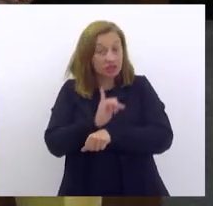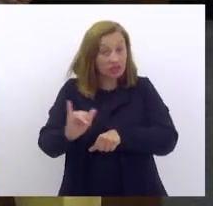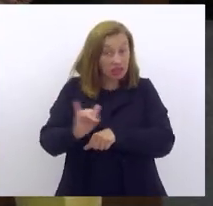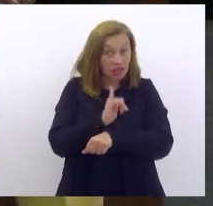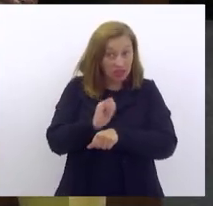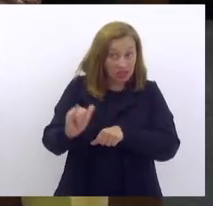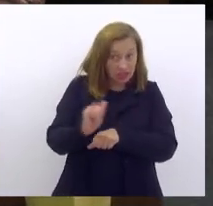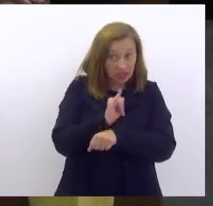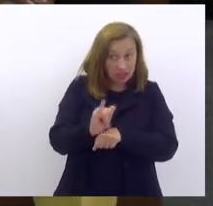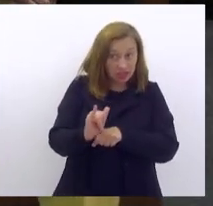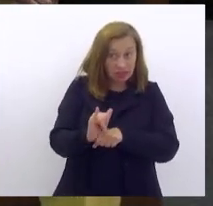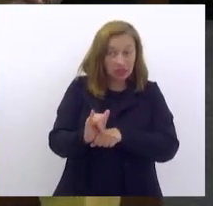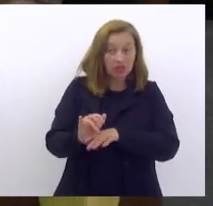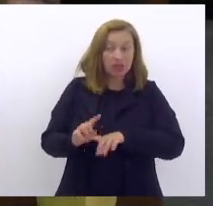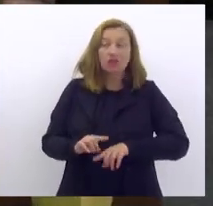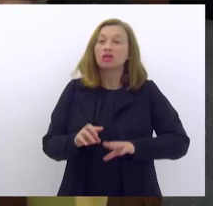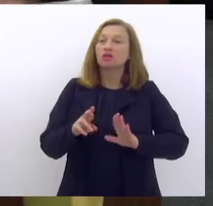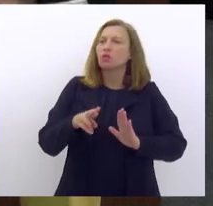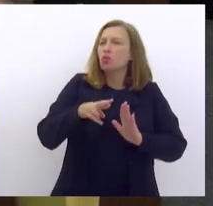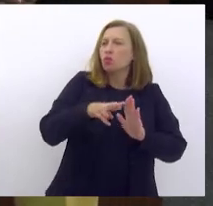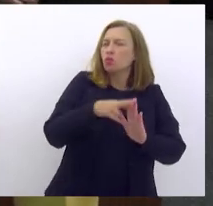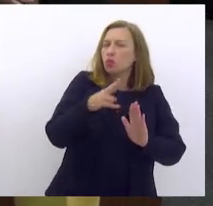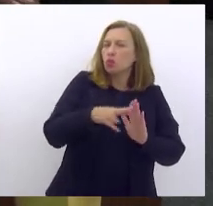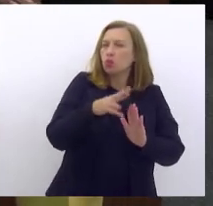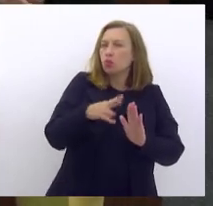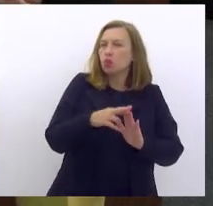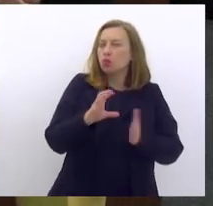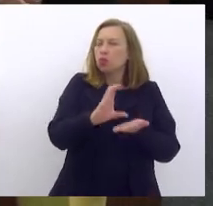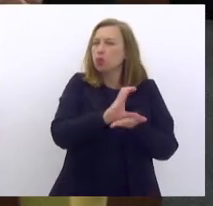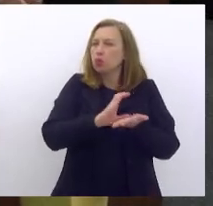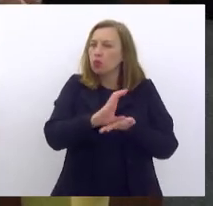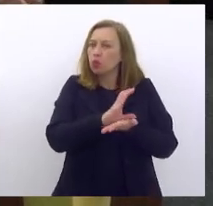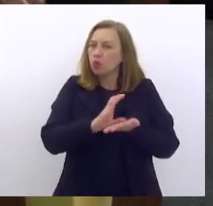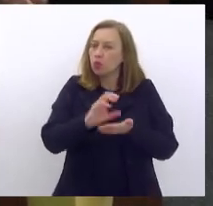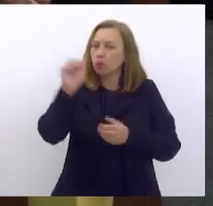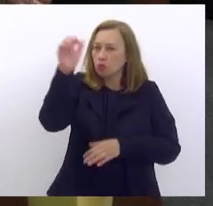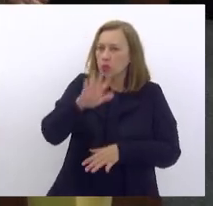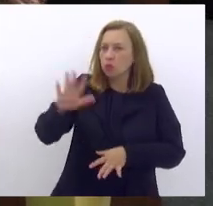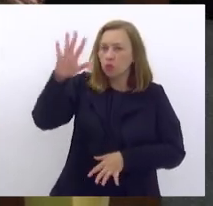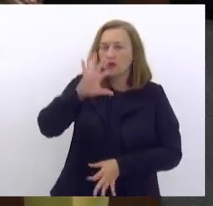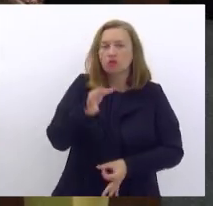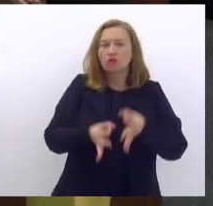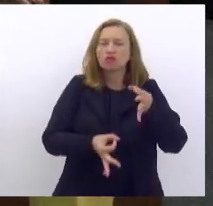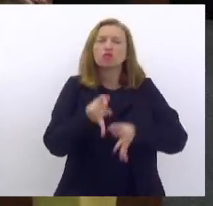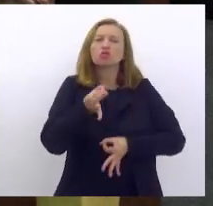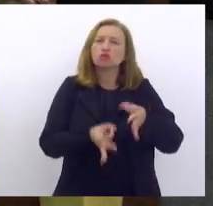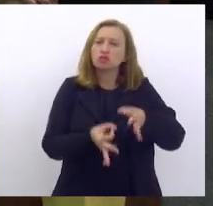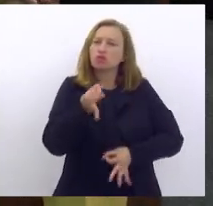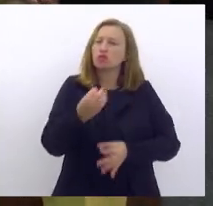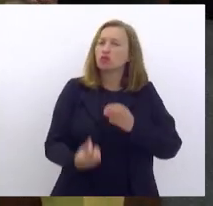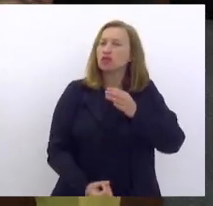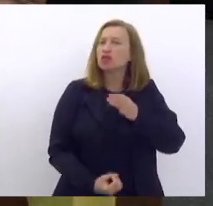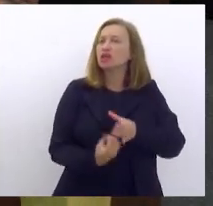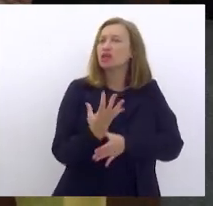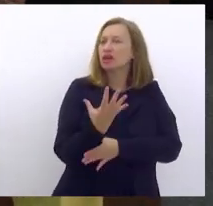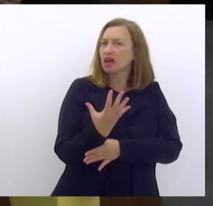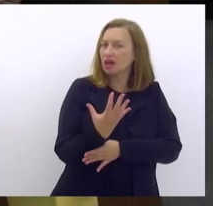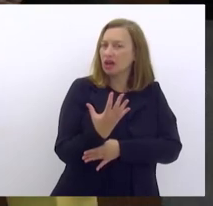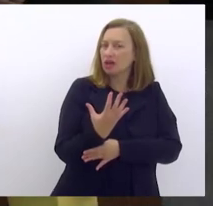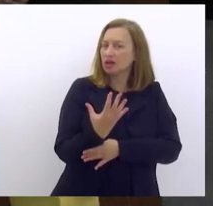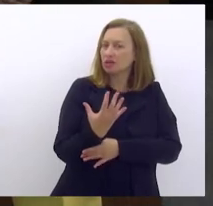consoante resolução do Conselho Nacional de Justiça, foi construído